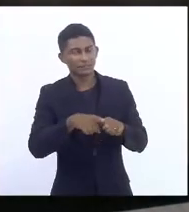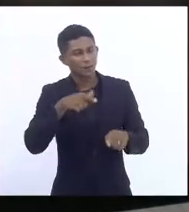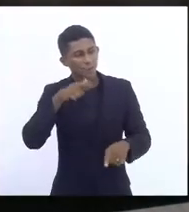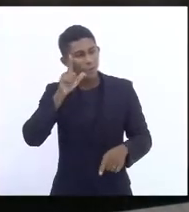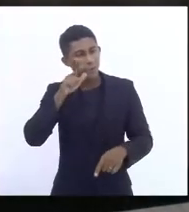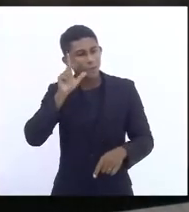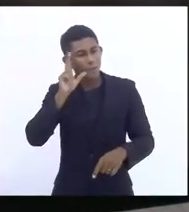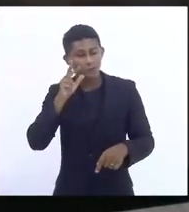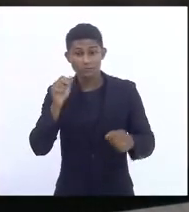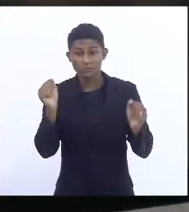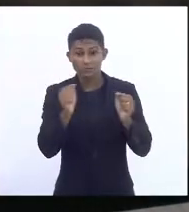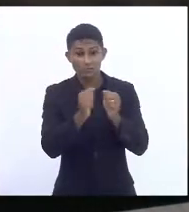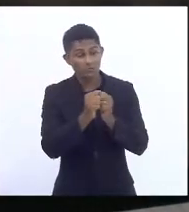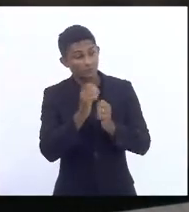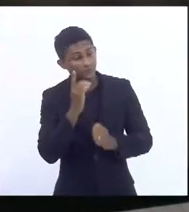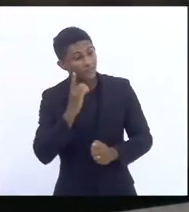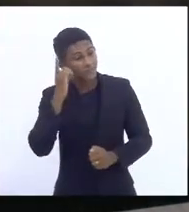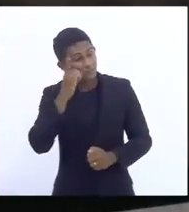com a deputada Tia Ju.